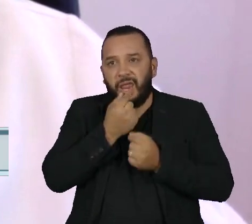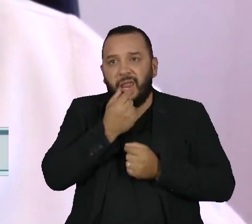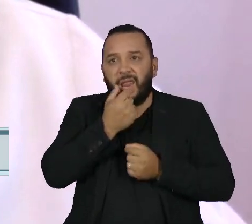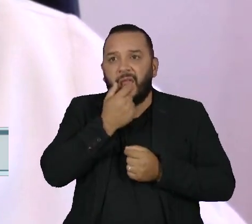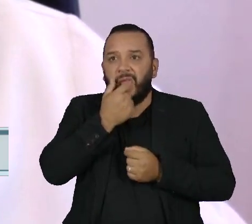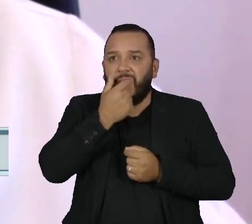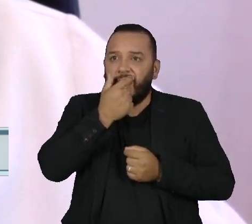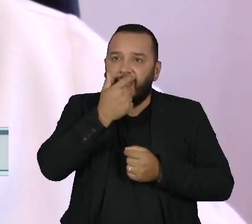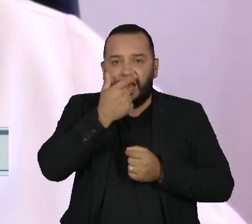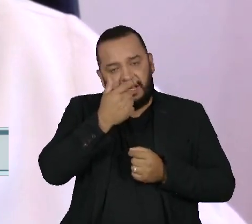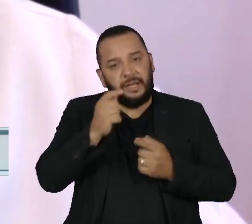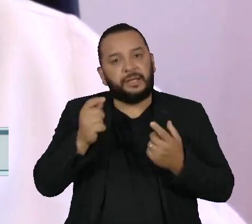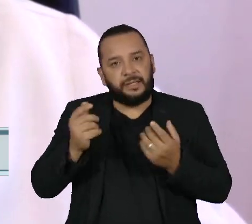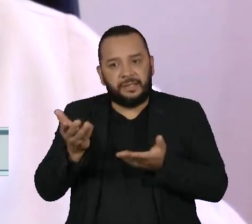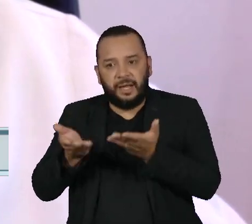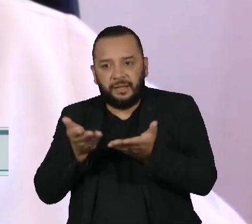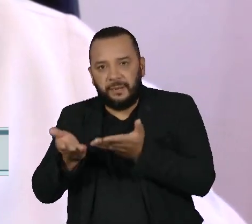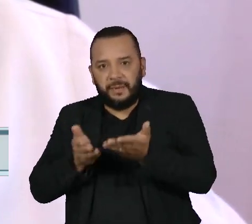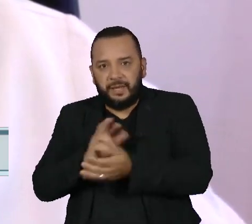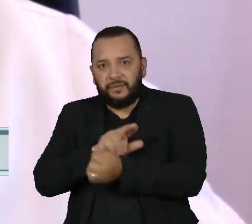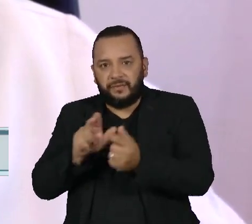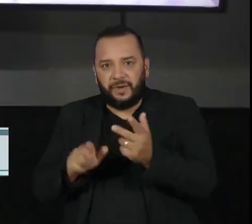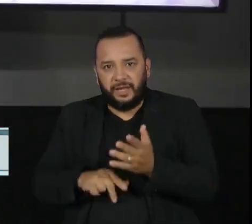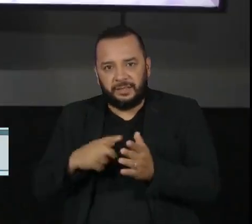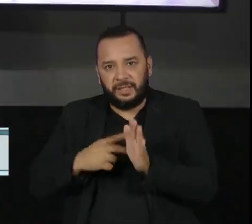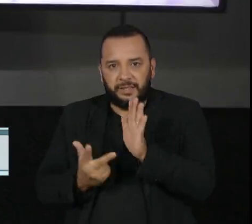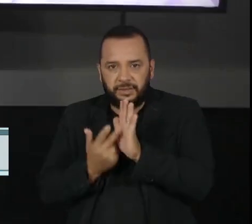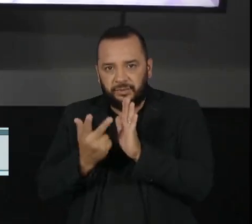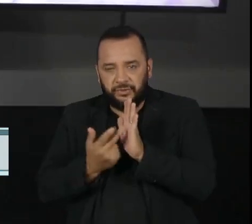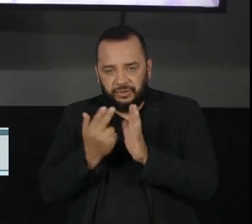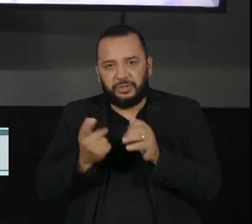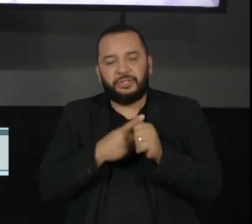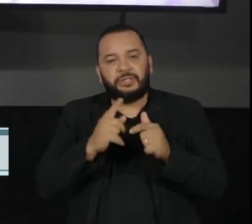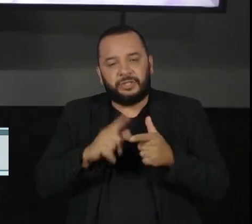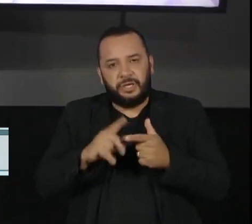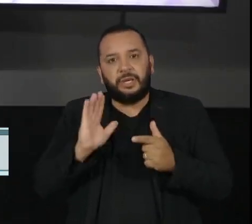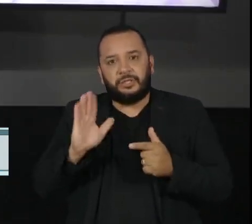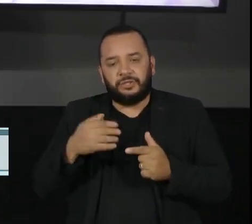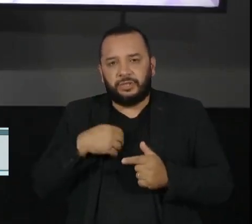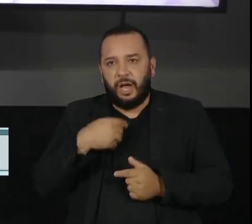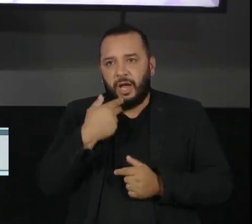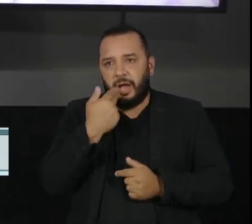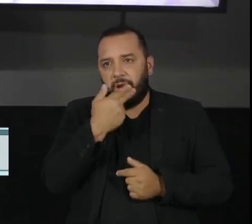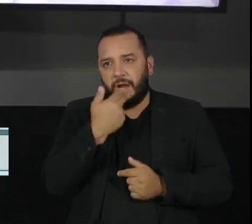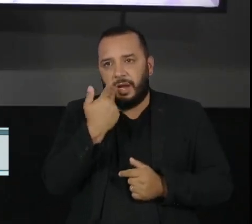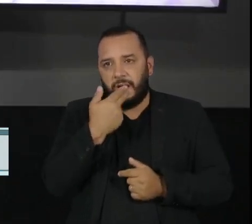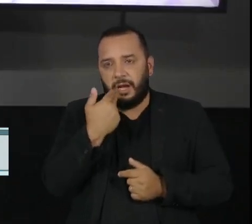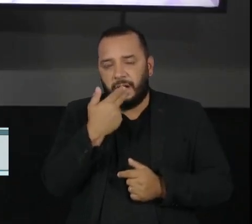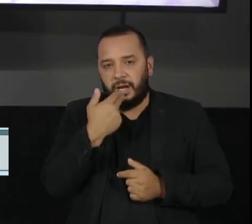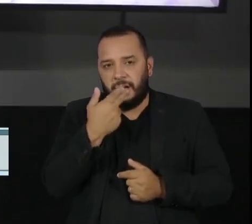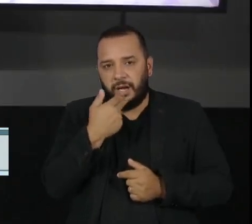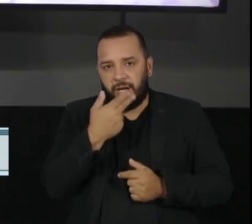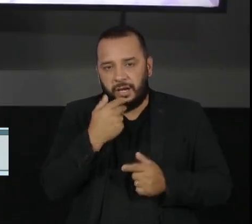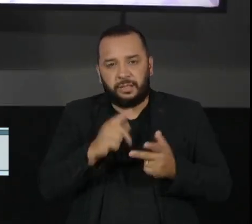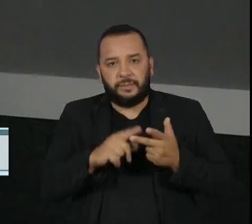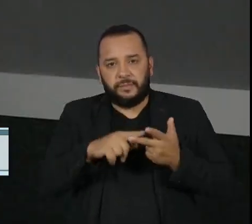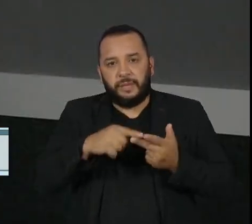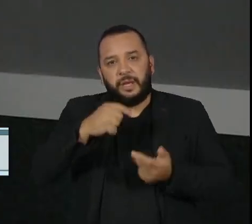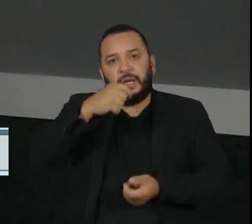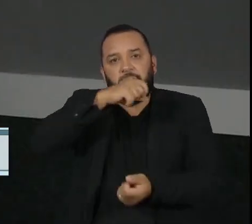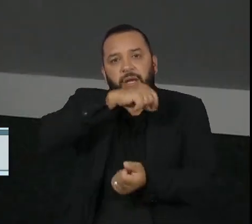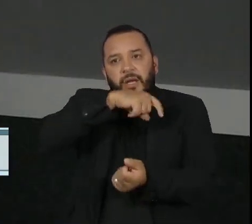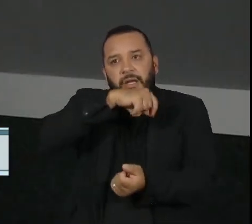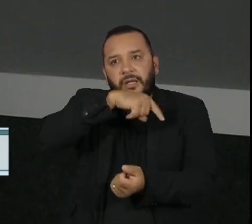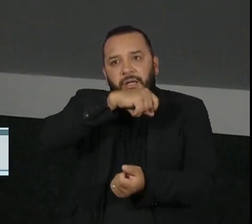utiliza-se combinações de tratamento. Inicia-se pela cirurgia, segue-se com a radioterapia ou associação de rádio com quimioterapia.